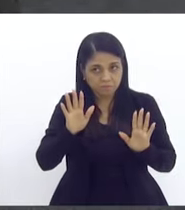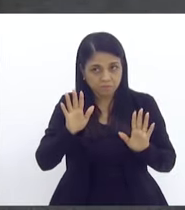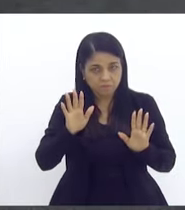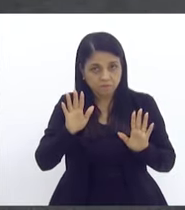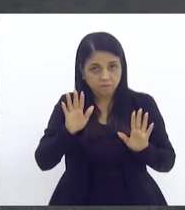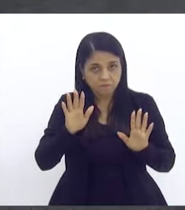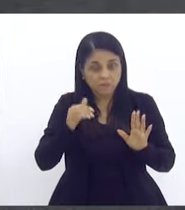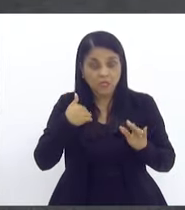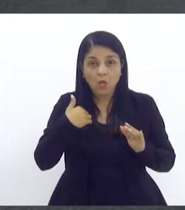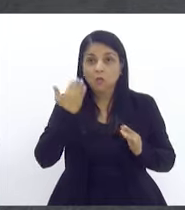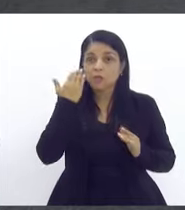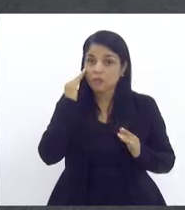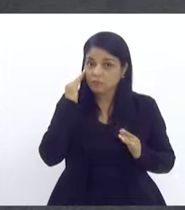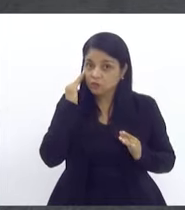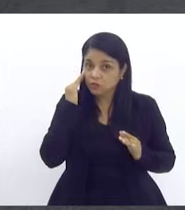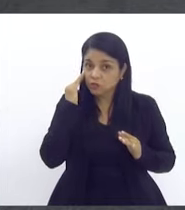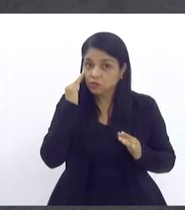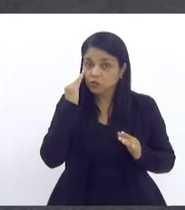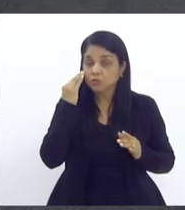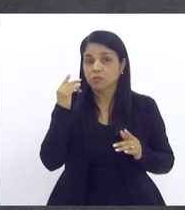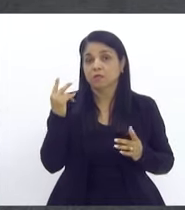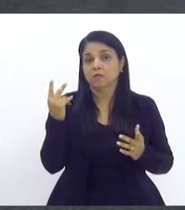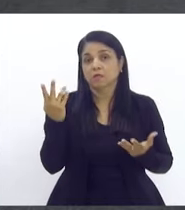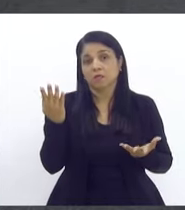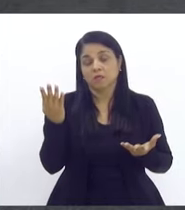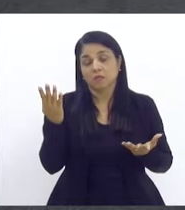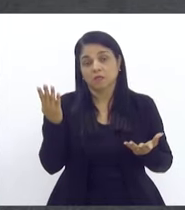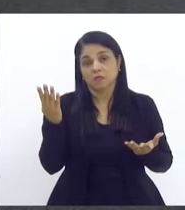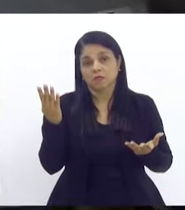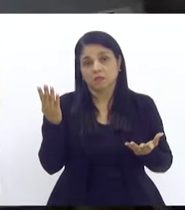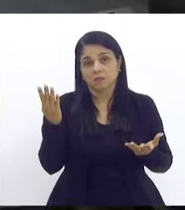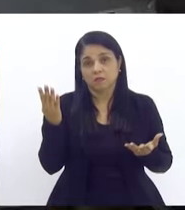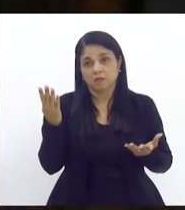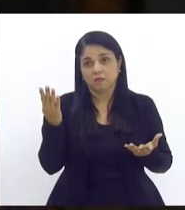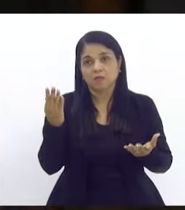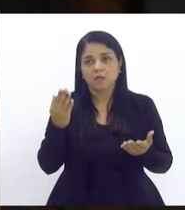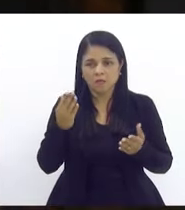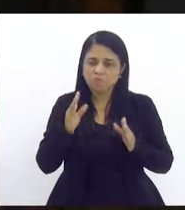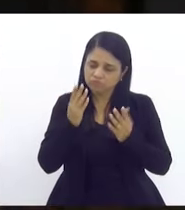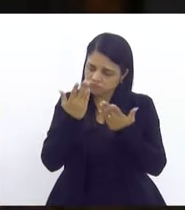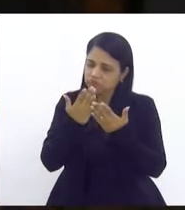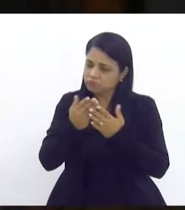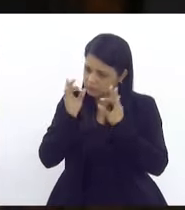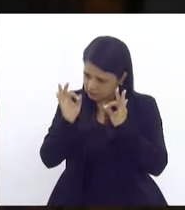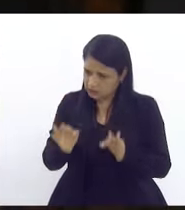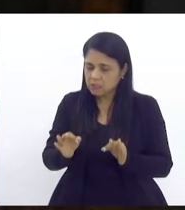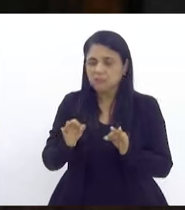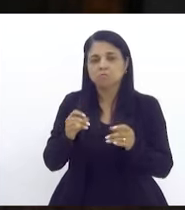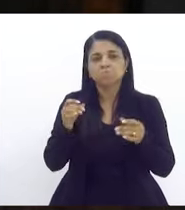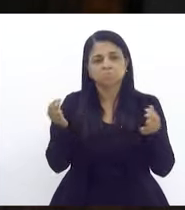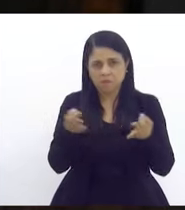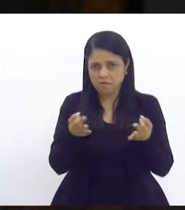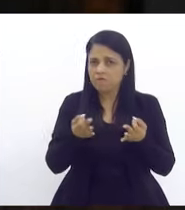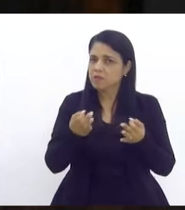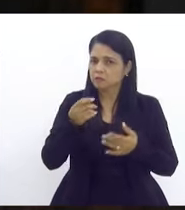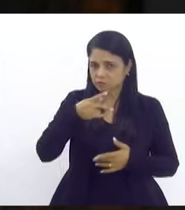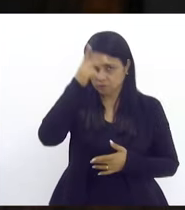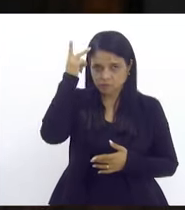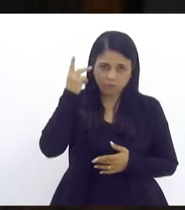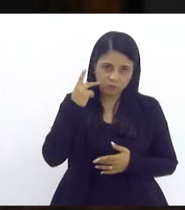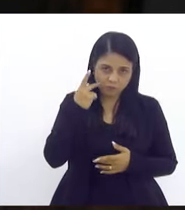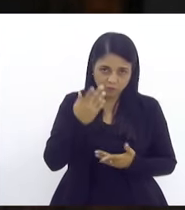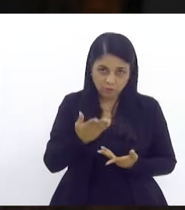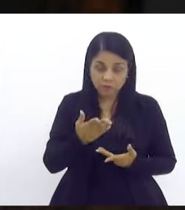Encaminhado nesse sentido. Eu posso ter entendido errado, que eu não foi sou encaminhado perfeitamente assim, deputado Luiz Paulo, perfeitamente. É que